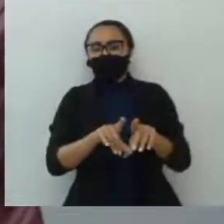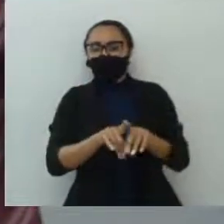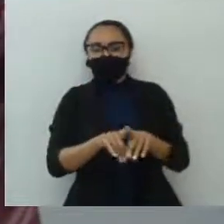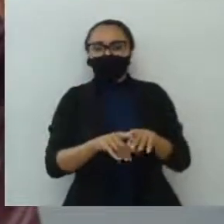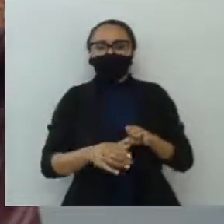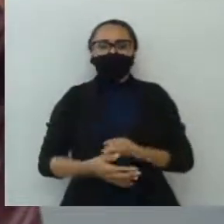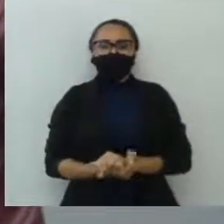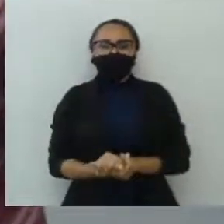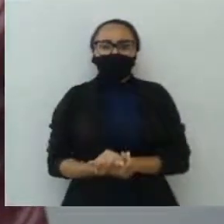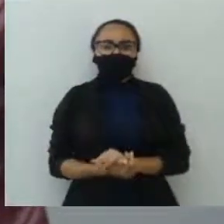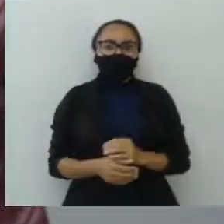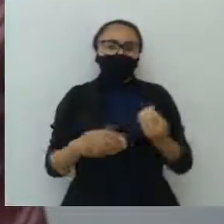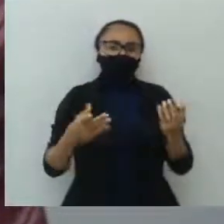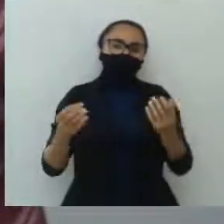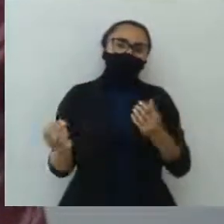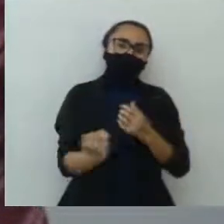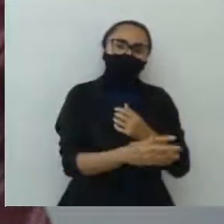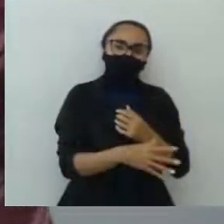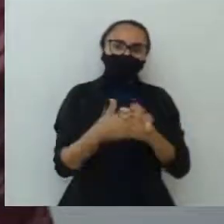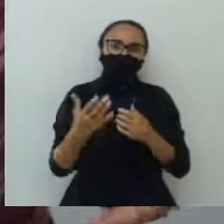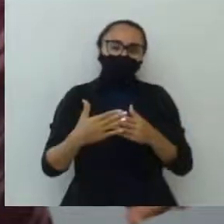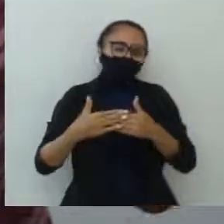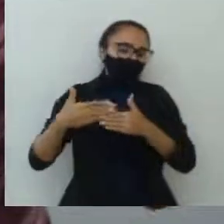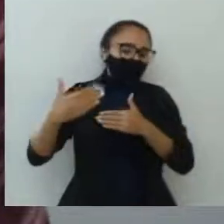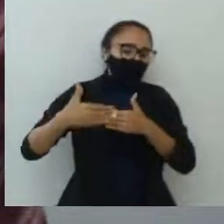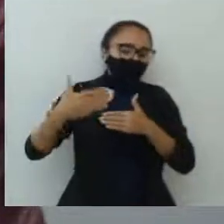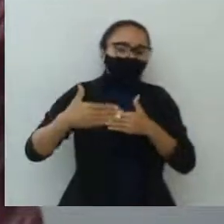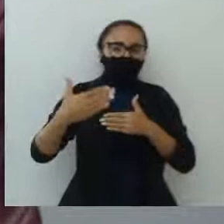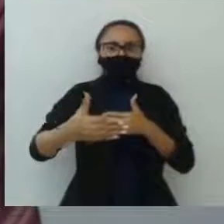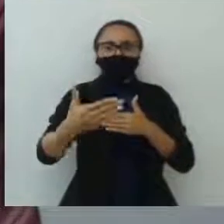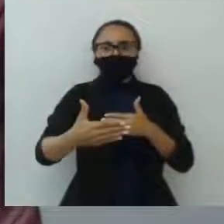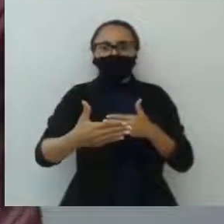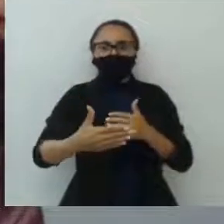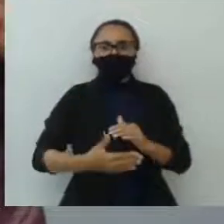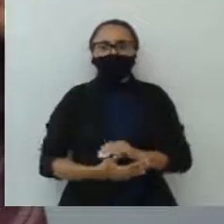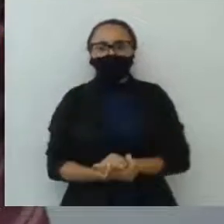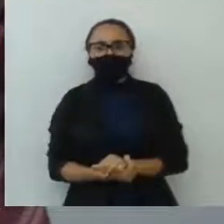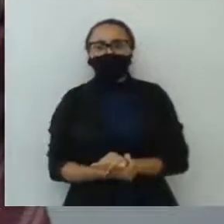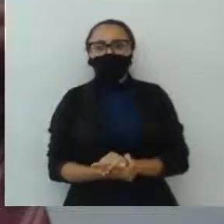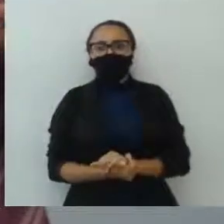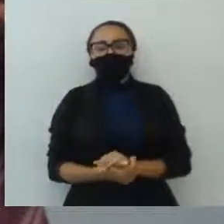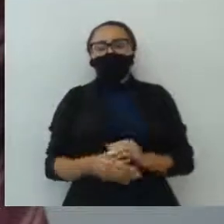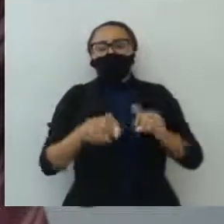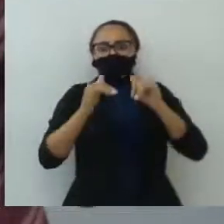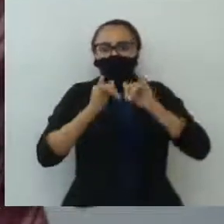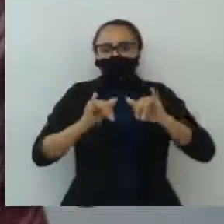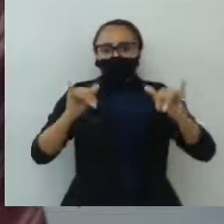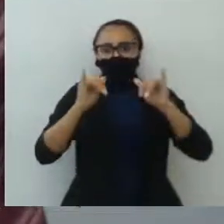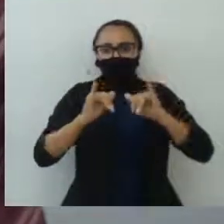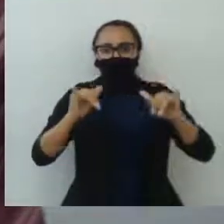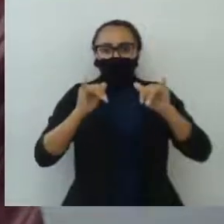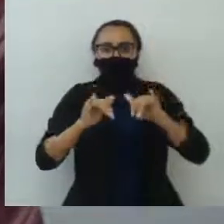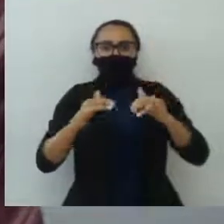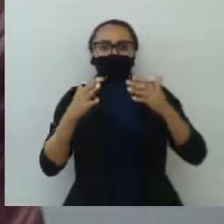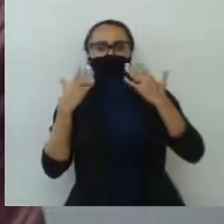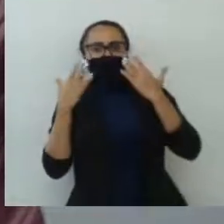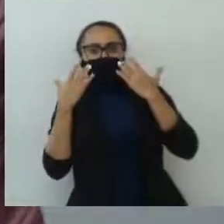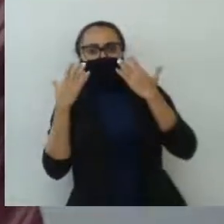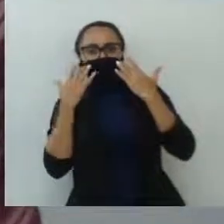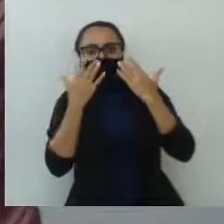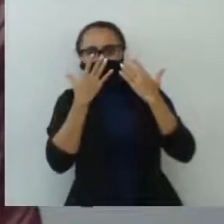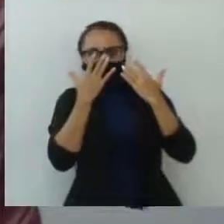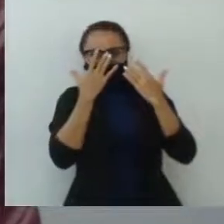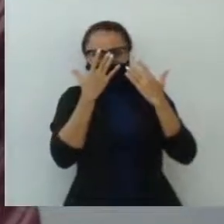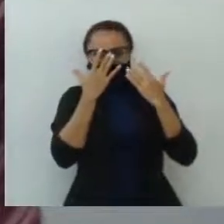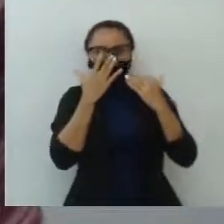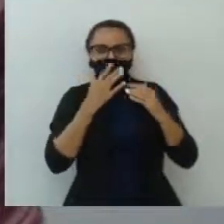são formas novas que vai perdurar há muito tempo para divulgar a peça, os espaços cênicos, mesmo